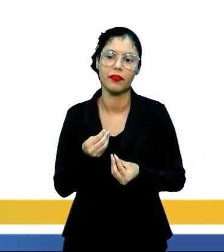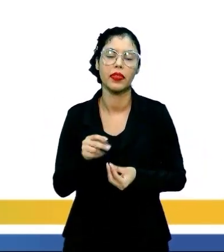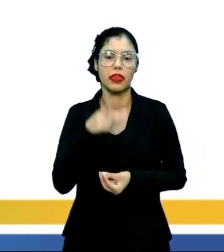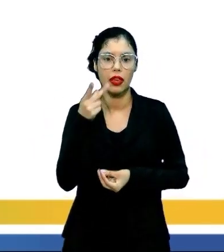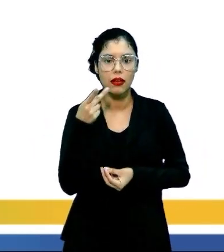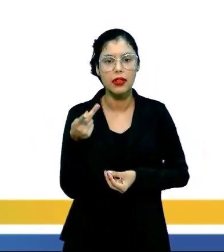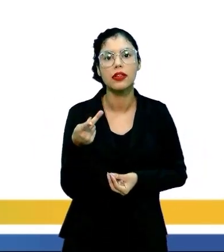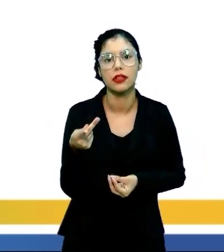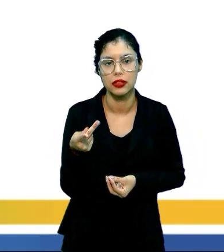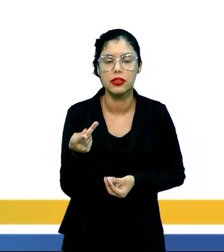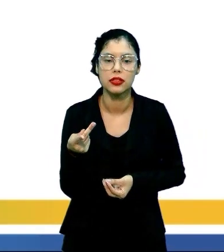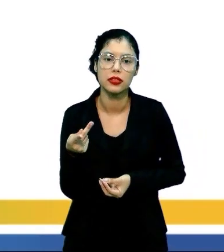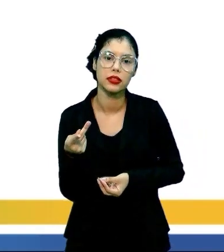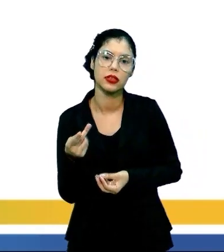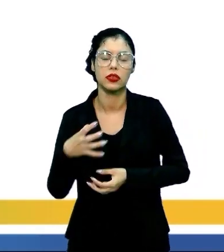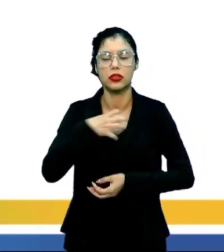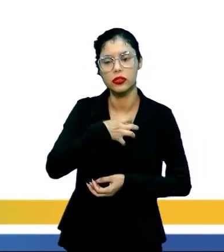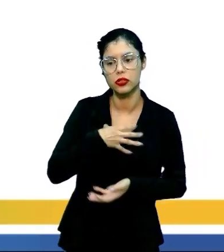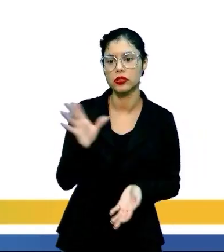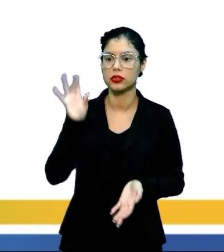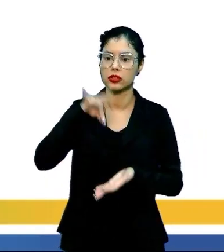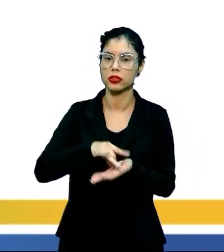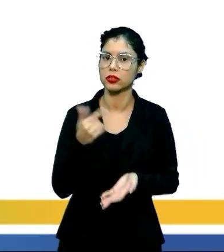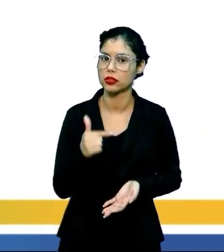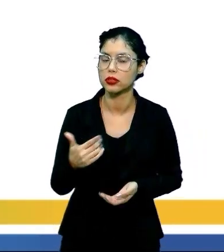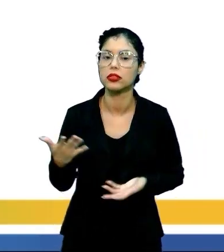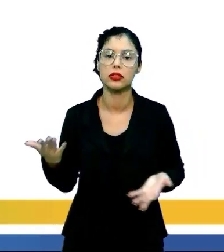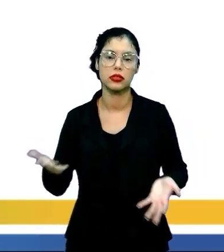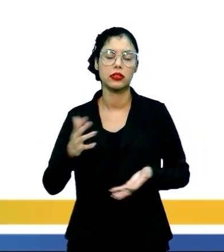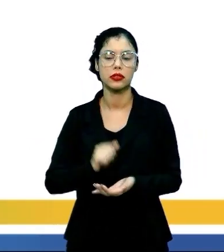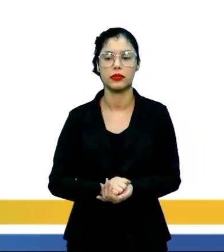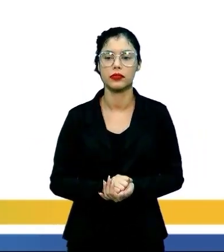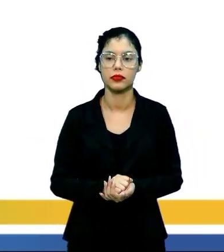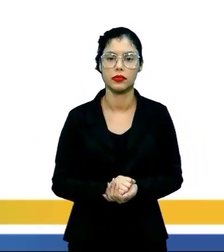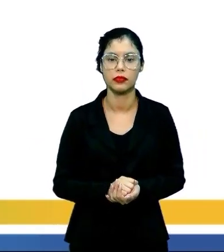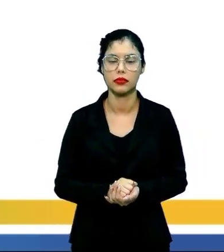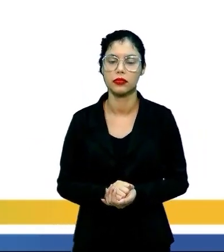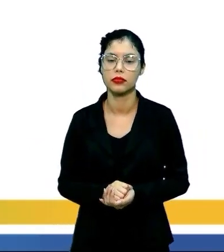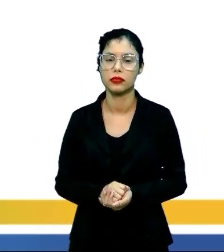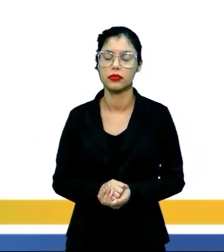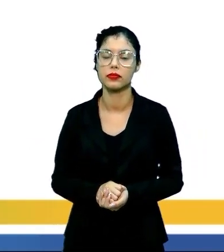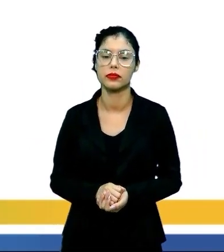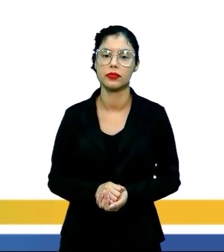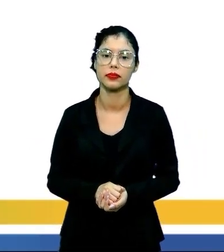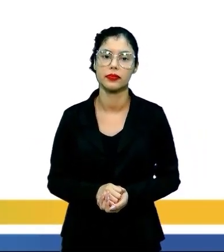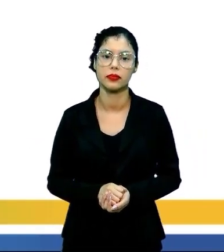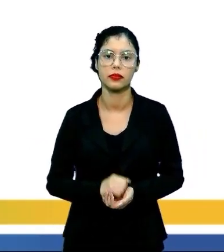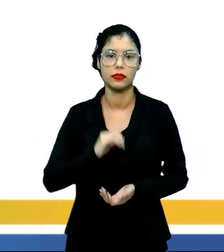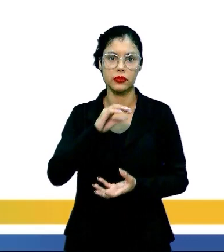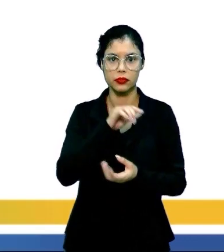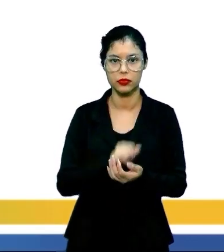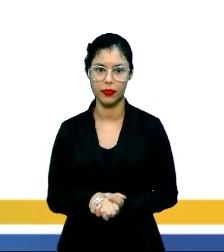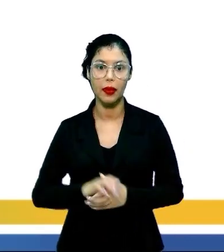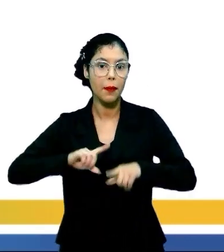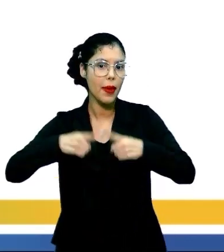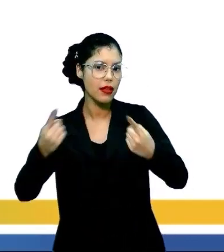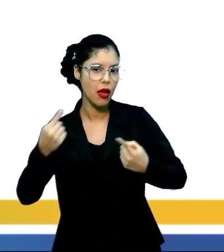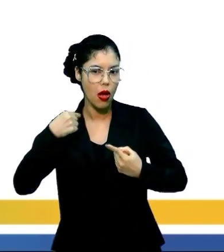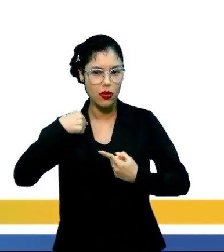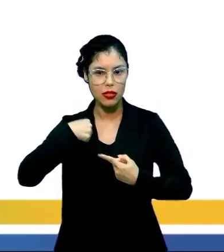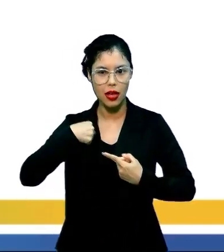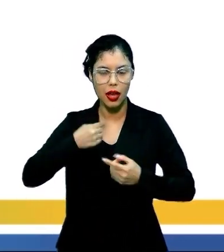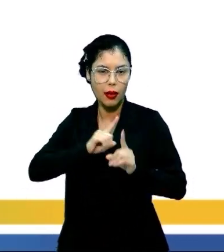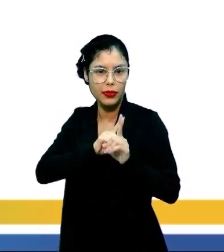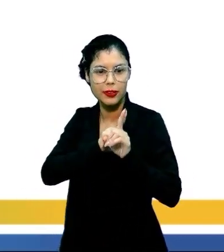fala no sentido real? Não tem. Então, a gente tem a exploração aí da conotação. Mas